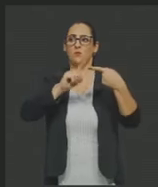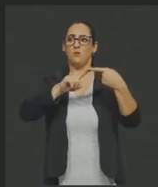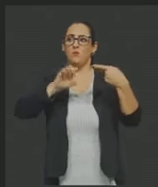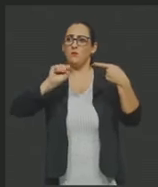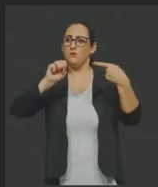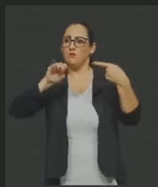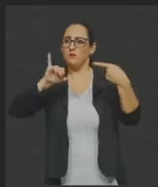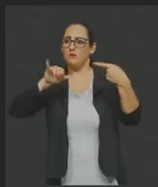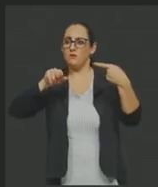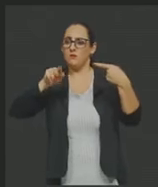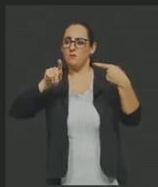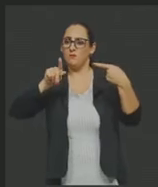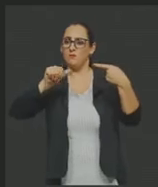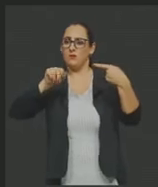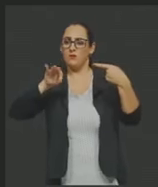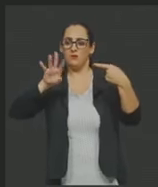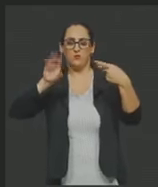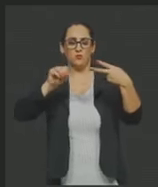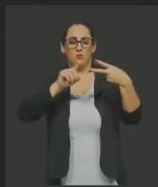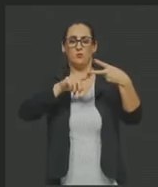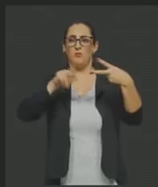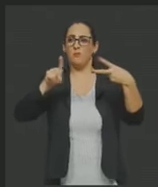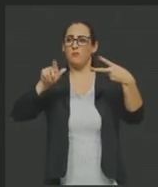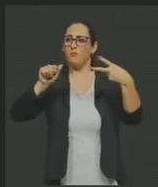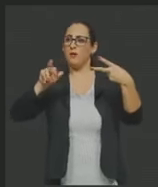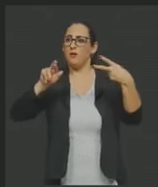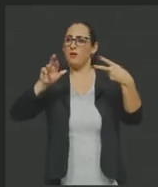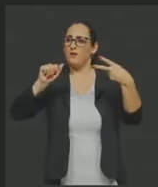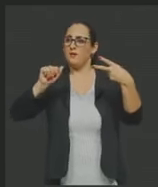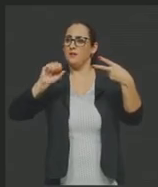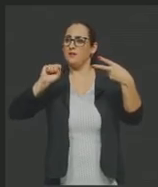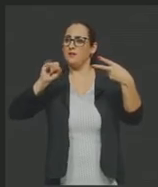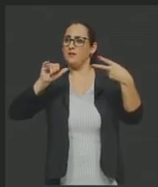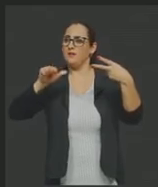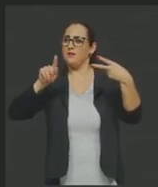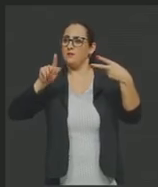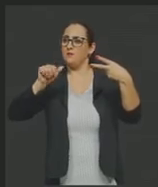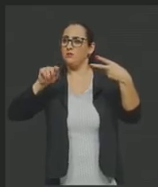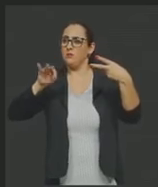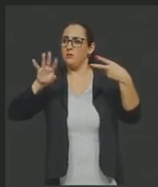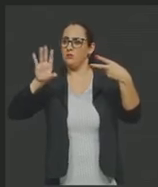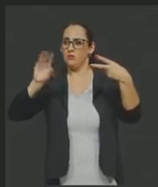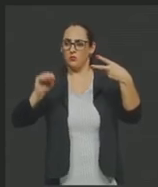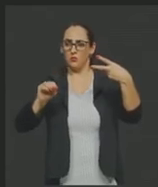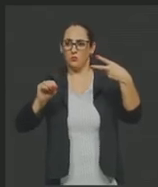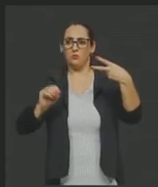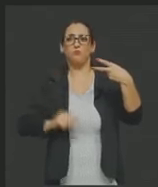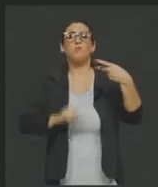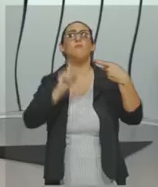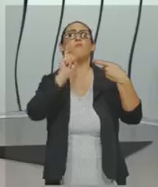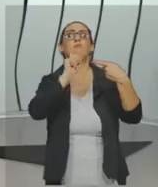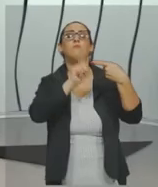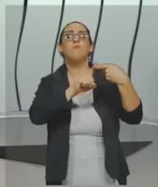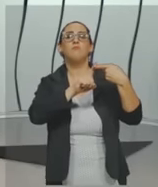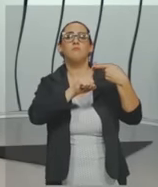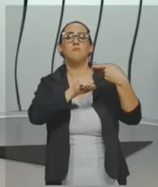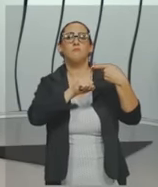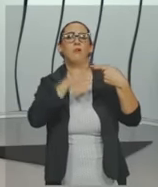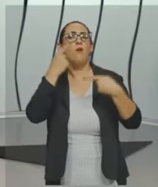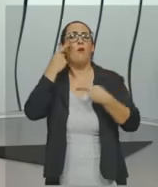e o parasimpático. Do lado de cá, vamos ver o sistema nervoso simpático. Olha